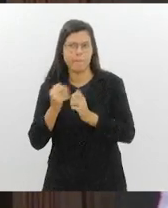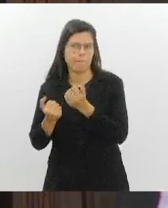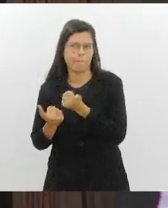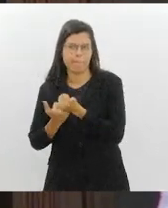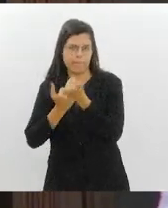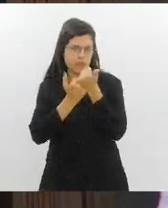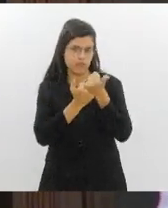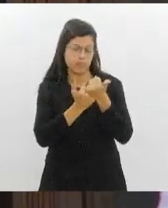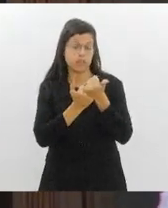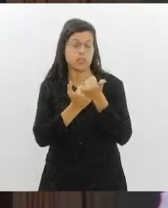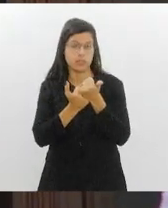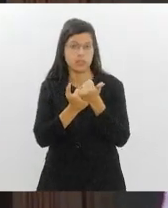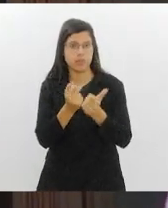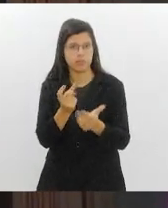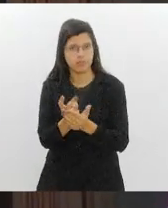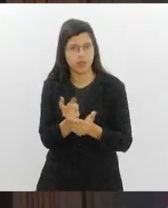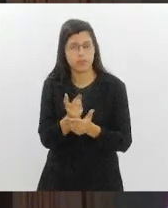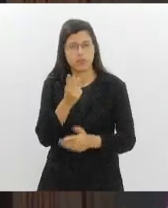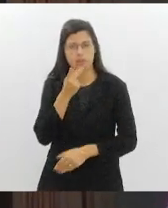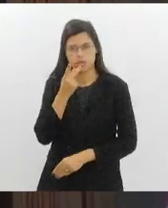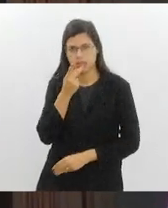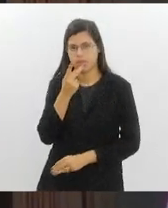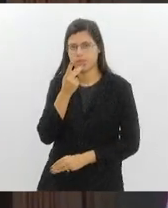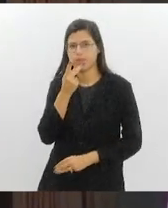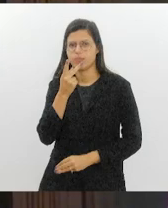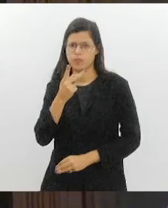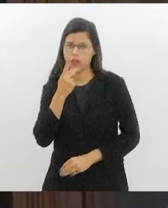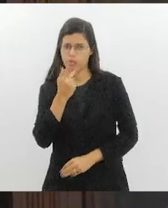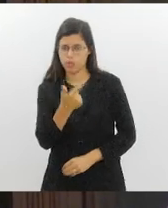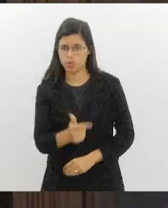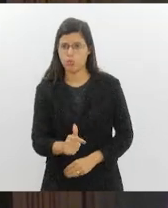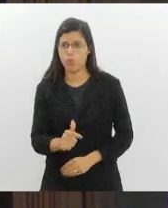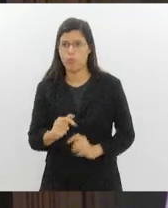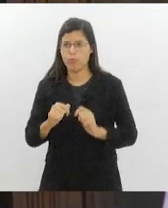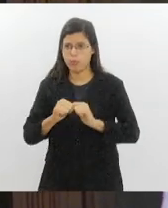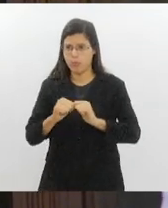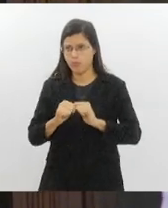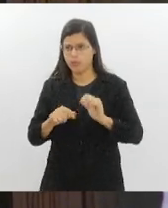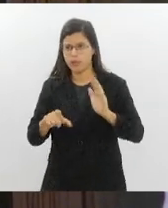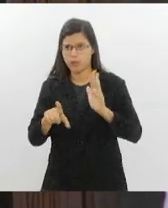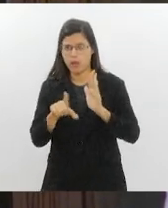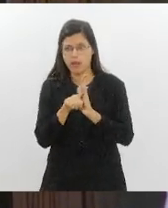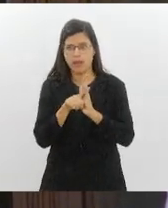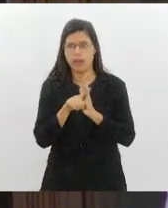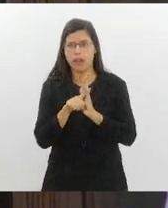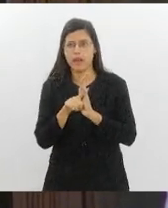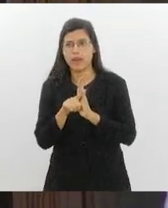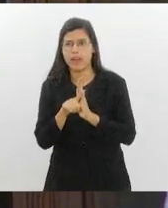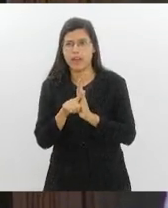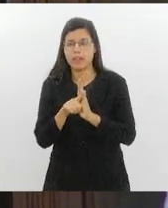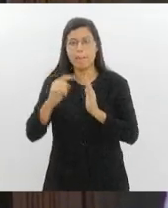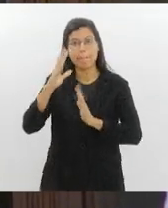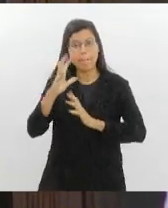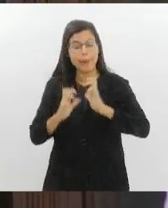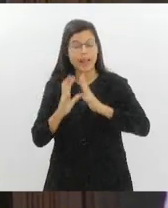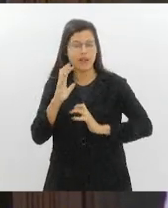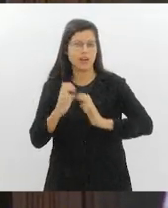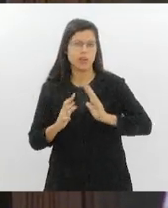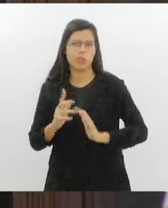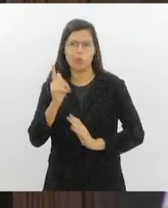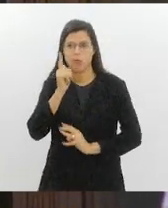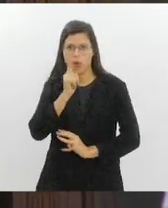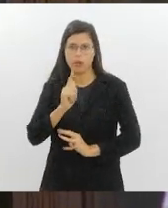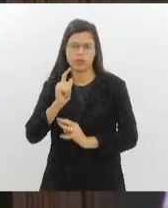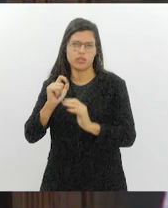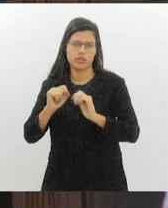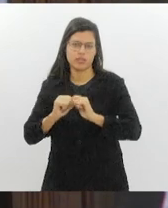sempre digo, vou dizer outra vez aqui, que eu faço as leis e fico brigando para fazer as leis. Eu fico mais tempo brigando para fazer a lei do que fazendo a